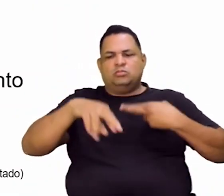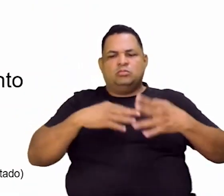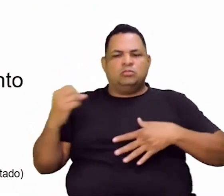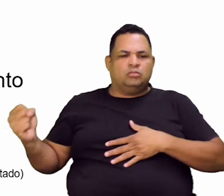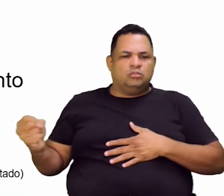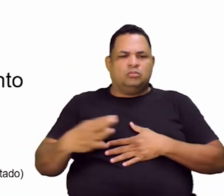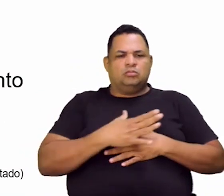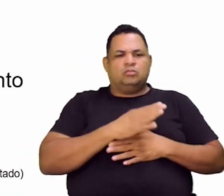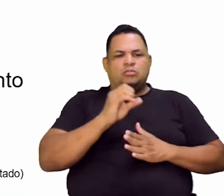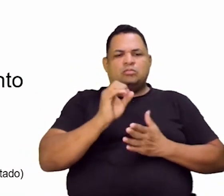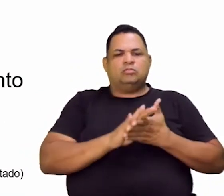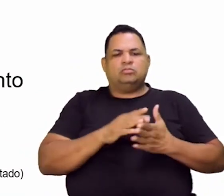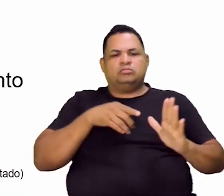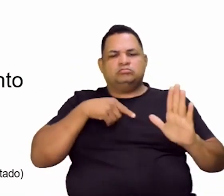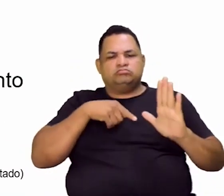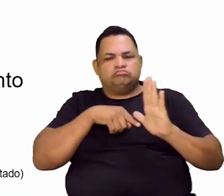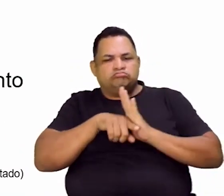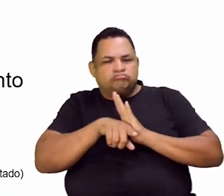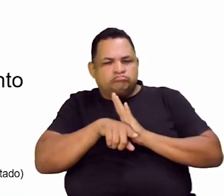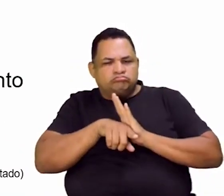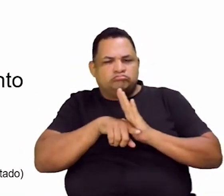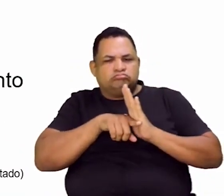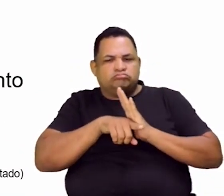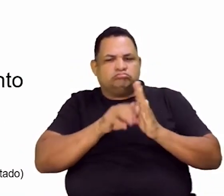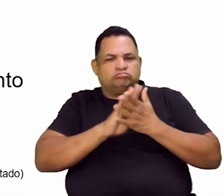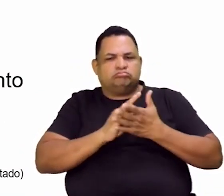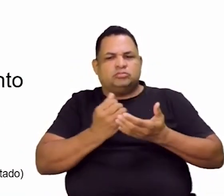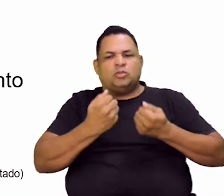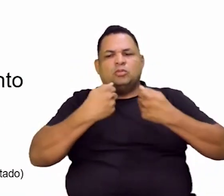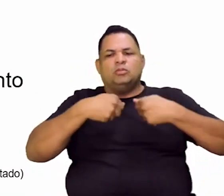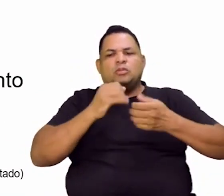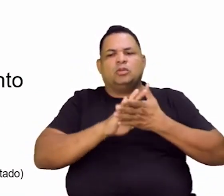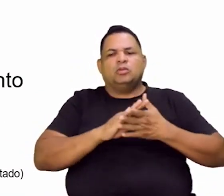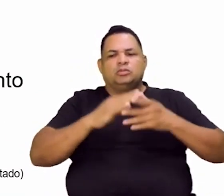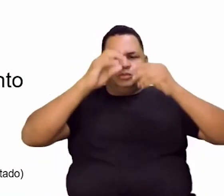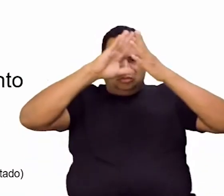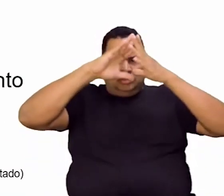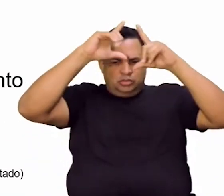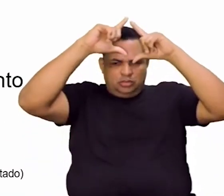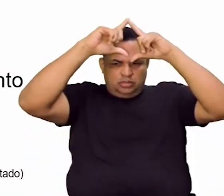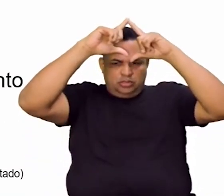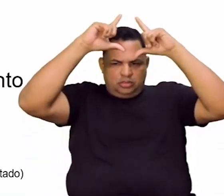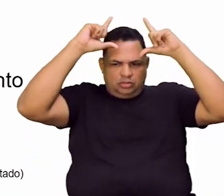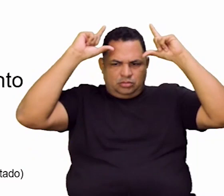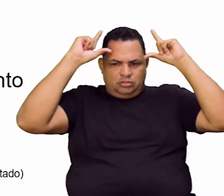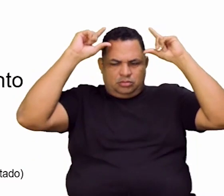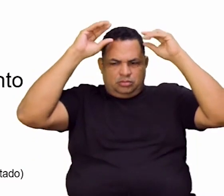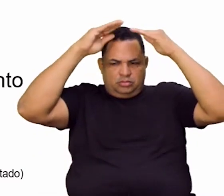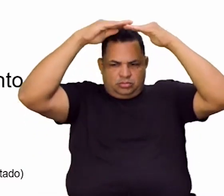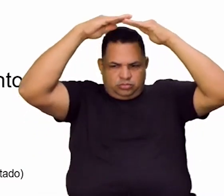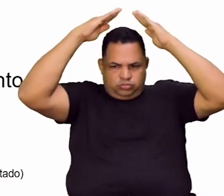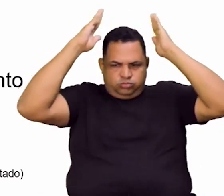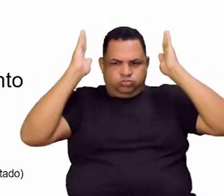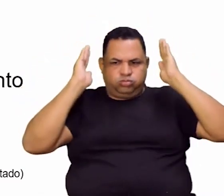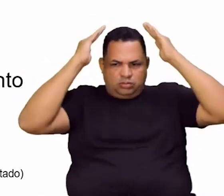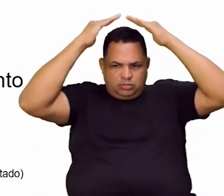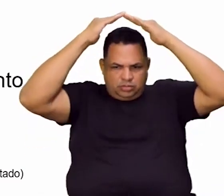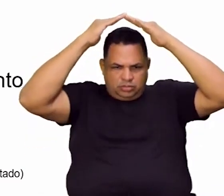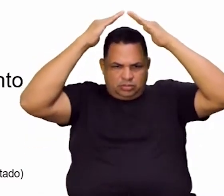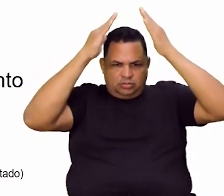renascentistas e o questionamento da autoridade papal pelos movimentos reformistas